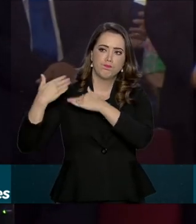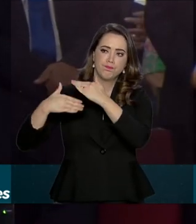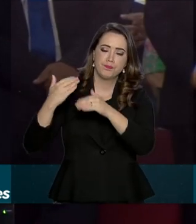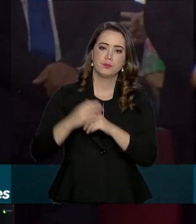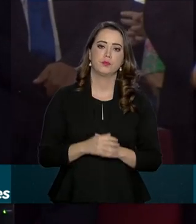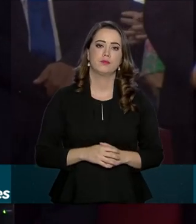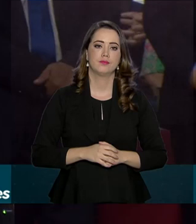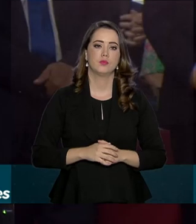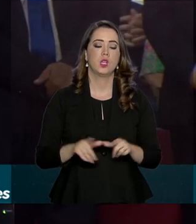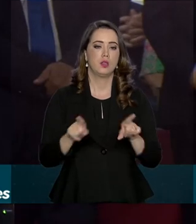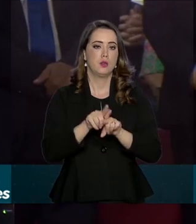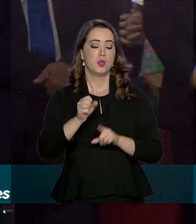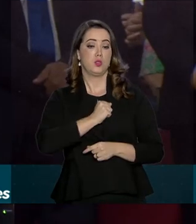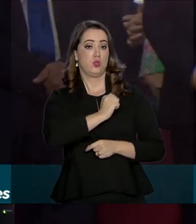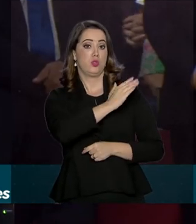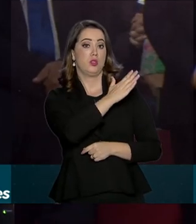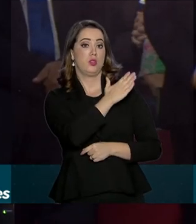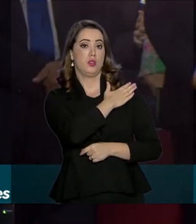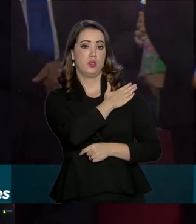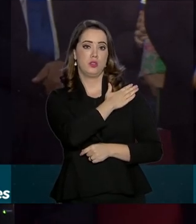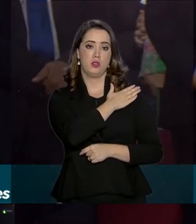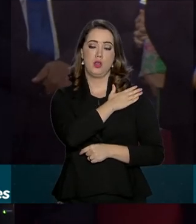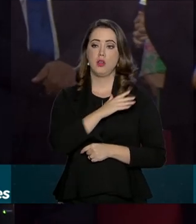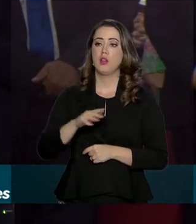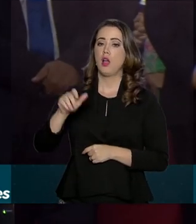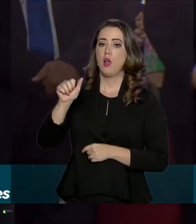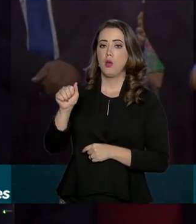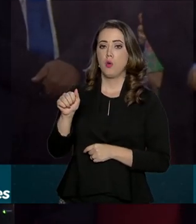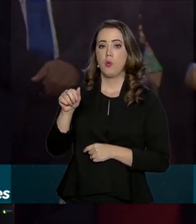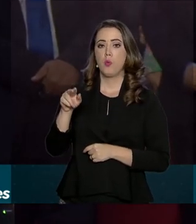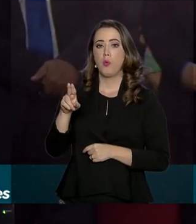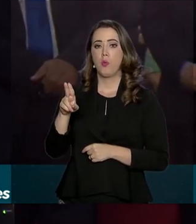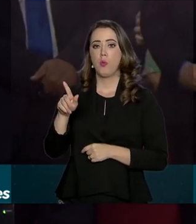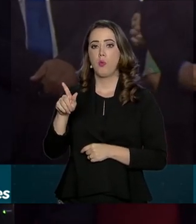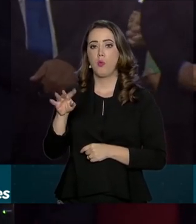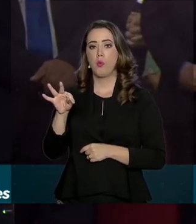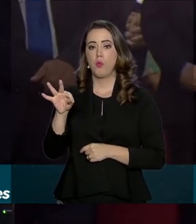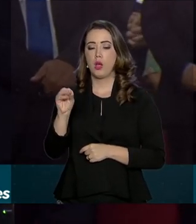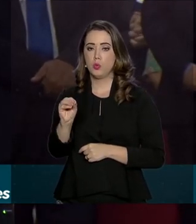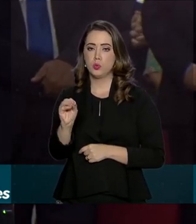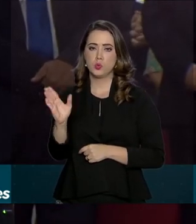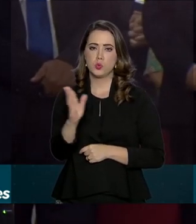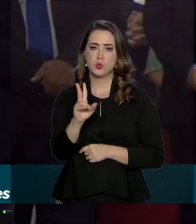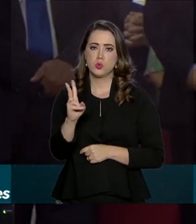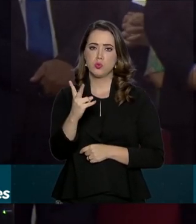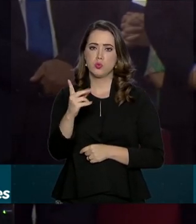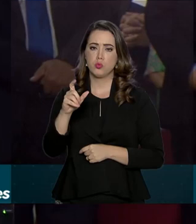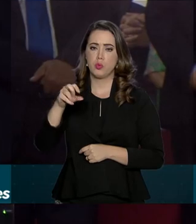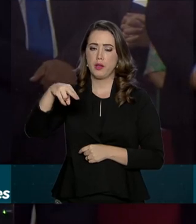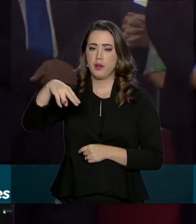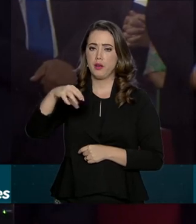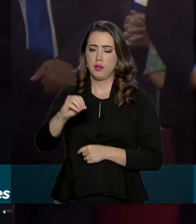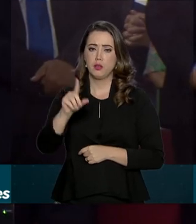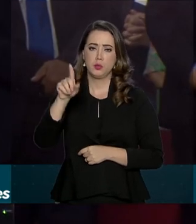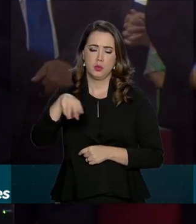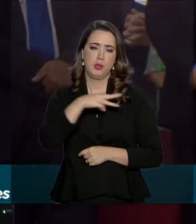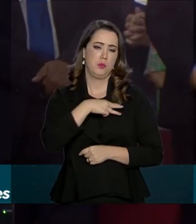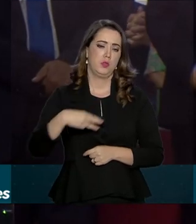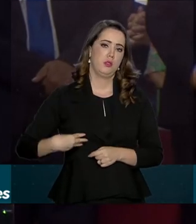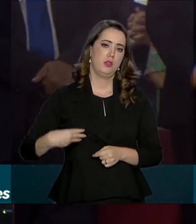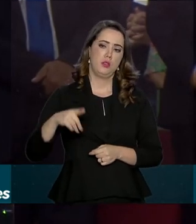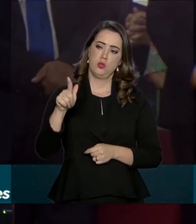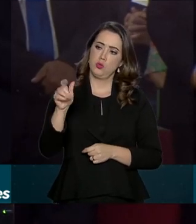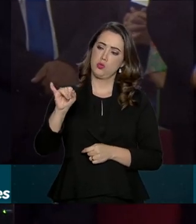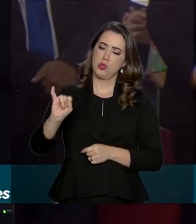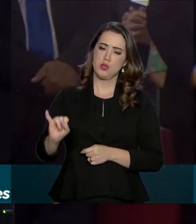Meu prezado general Augusto Heleno, ministro de Segurança Institucional,